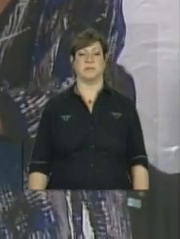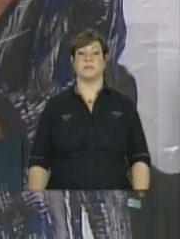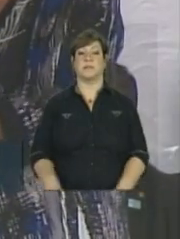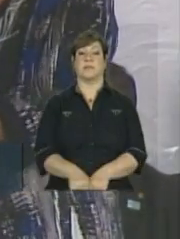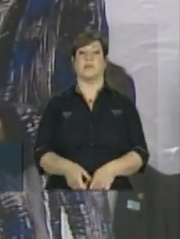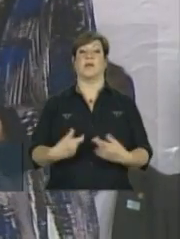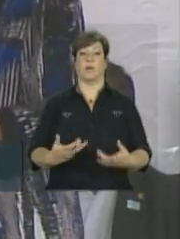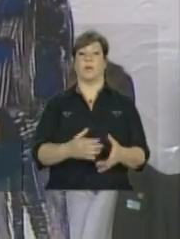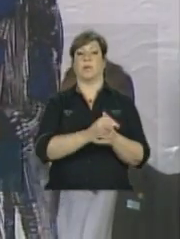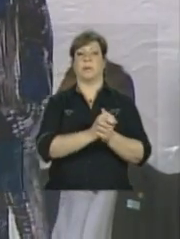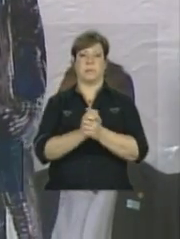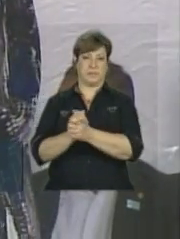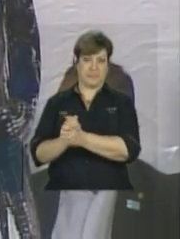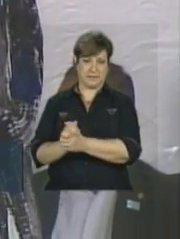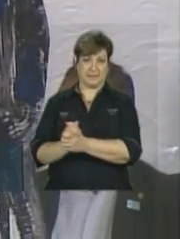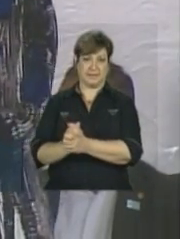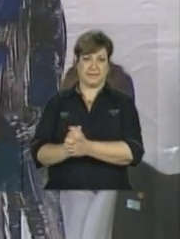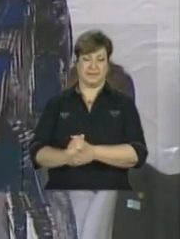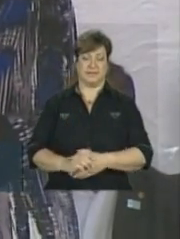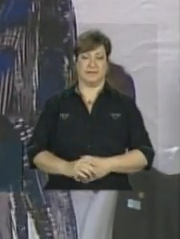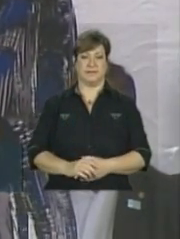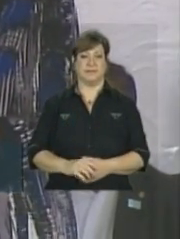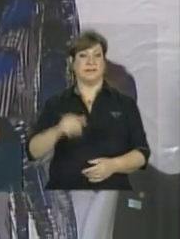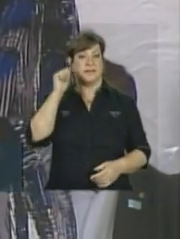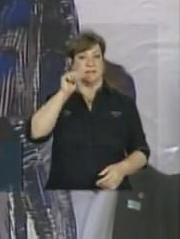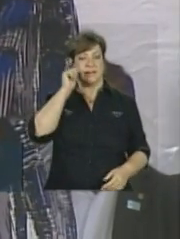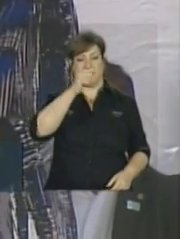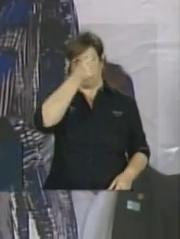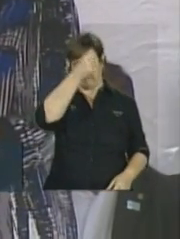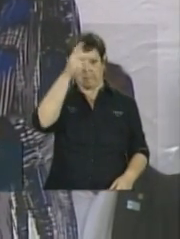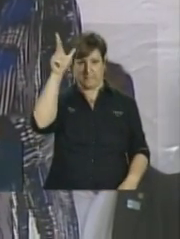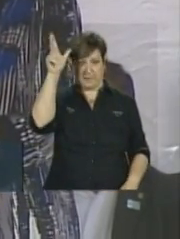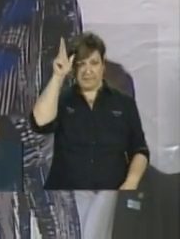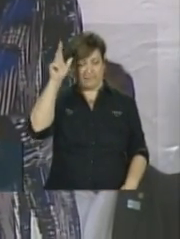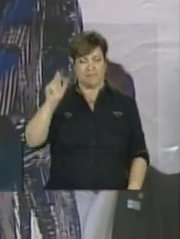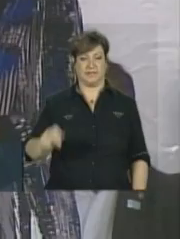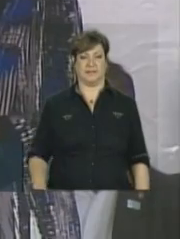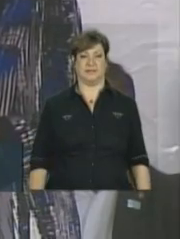Queria cumprimentar a prefeita